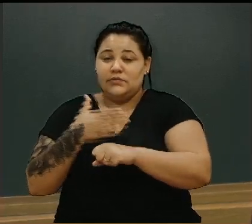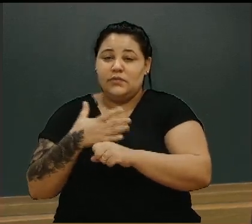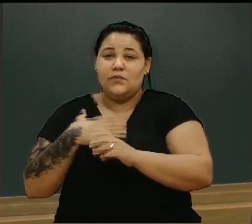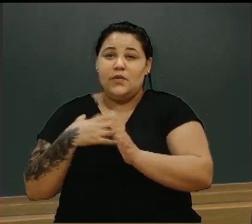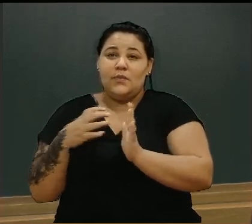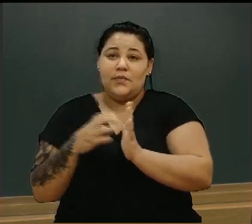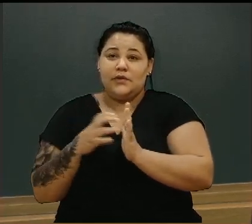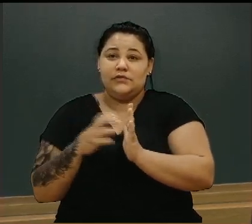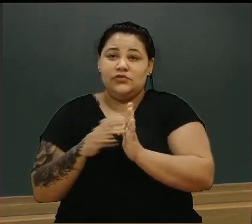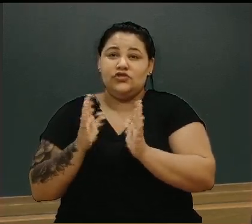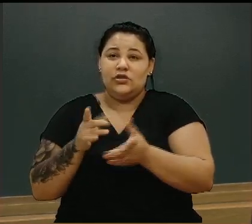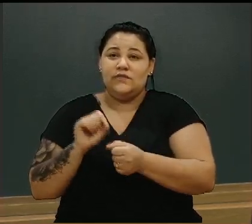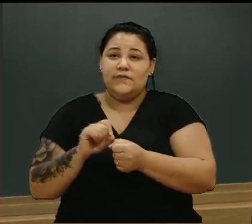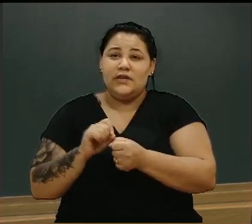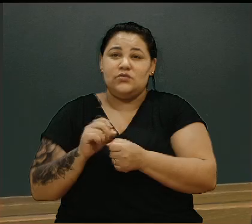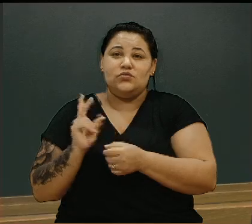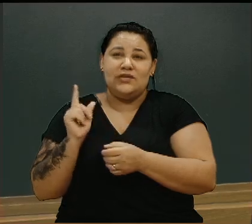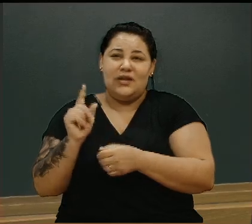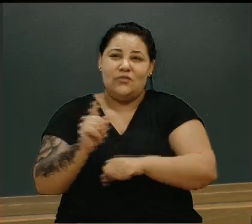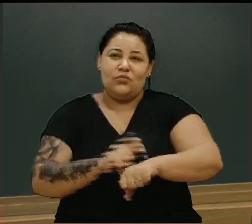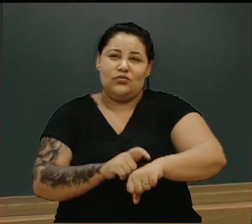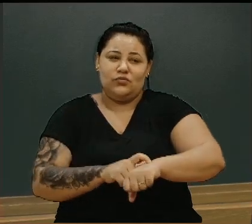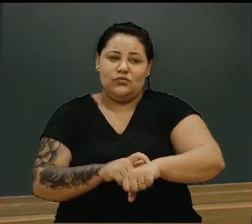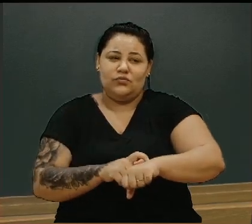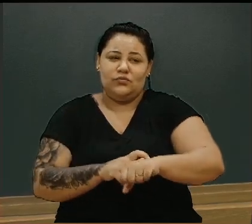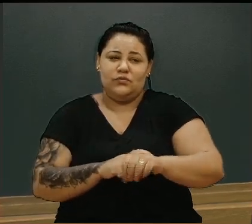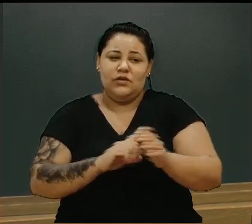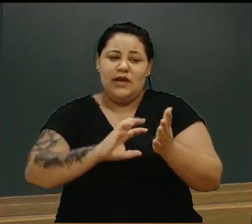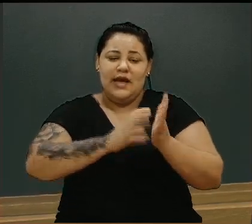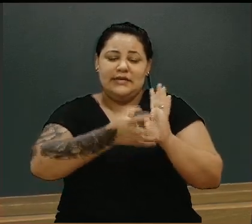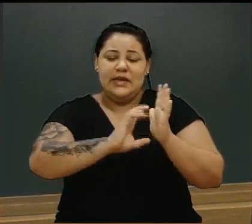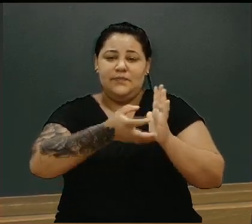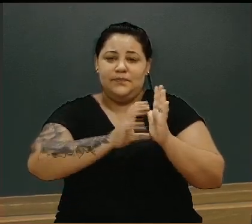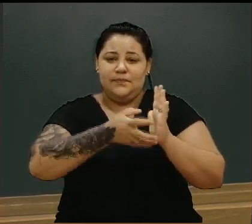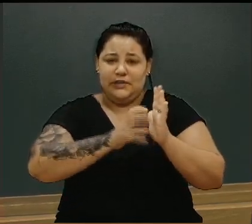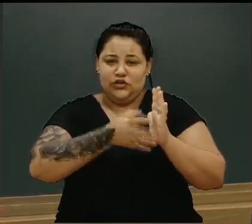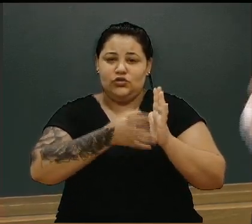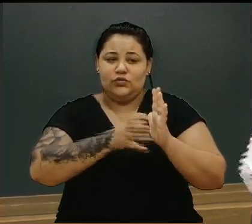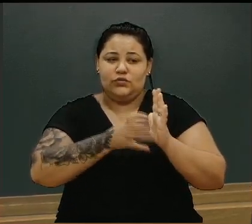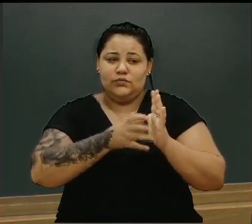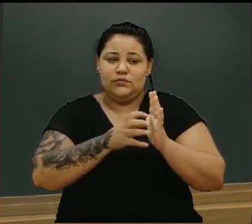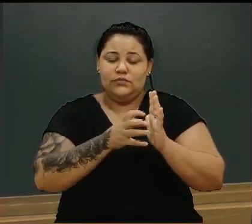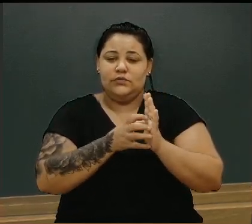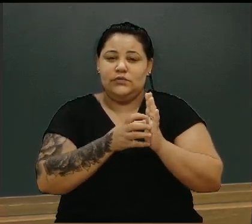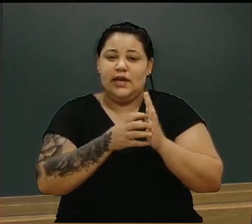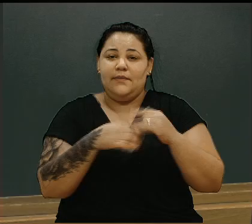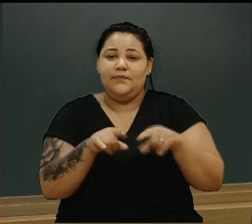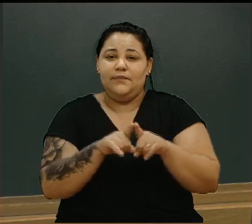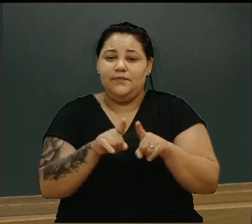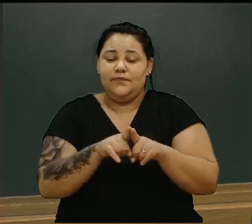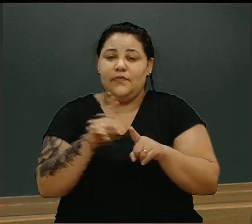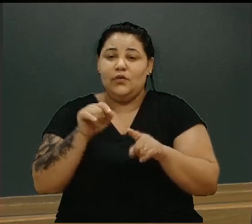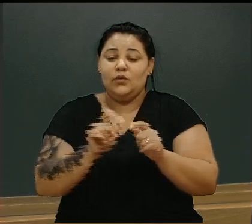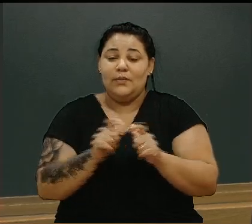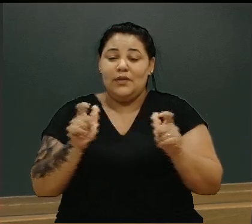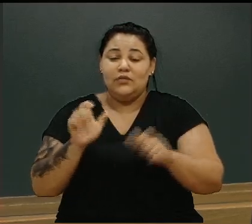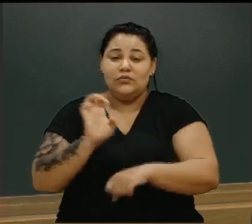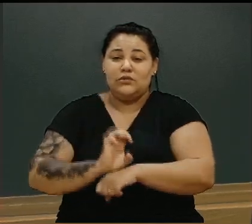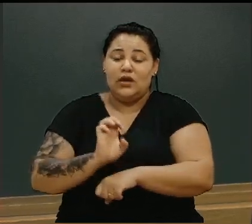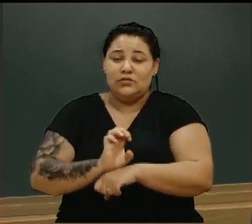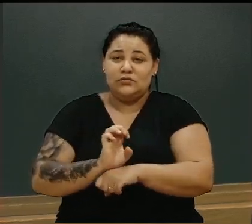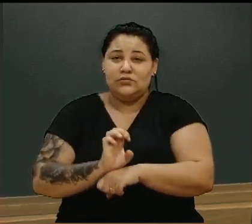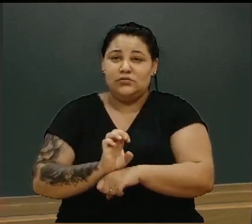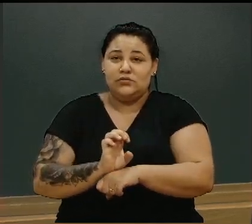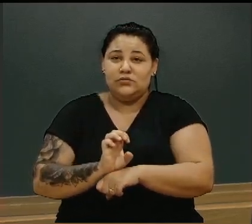tempo significativo, me filiei porque eu tenho uma concepção de Estado parecida. Quando nós entendemos o tamanho do Estado e buscamos